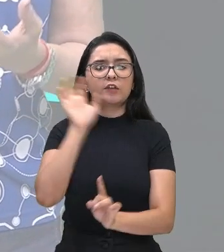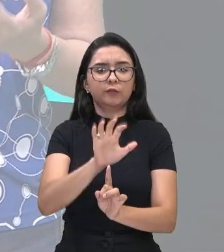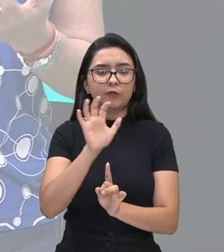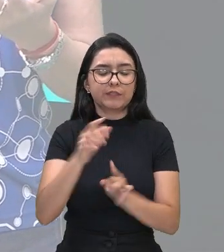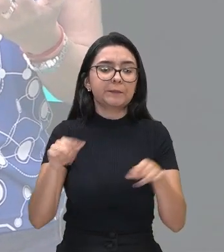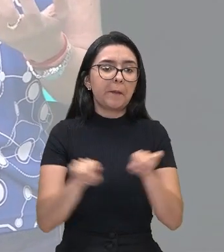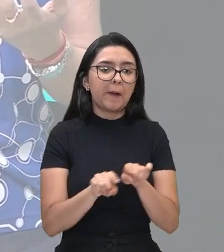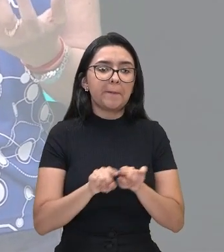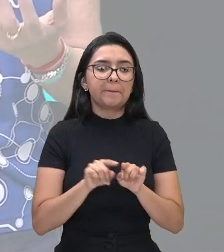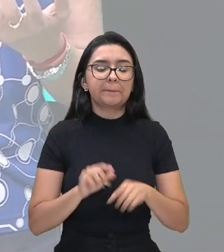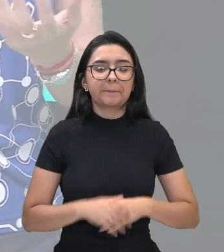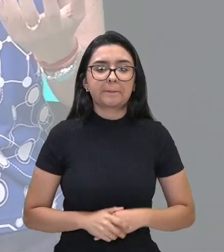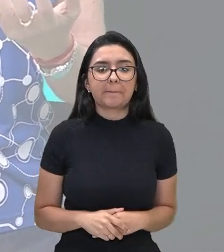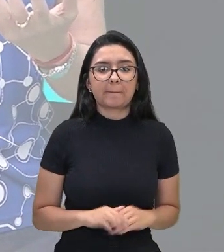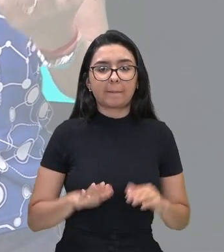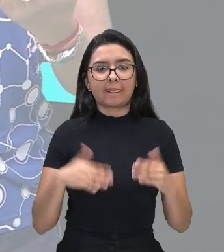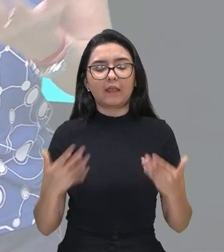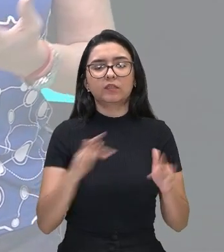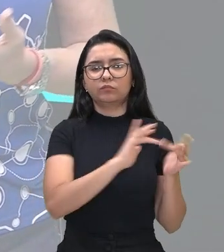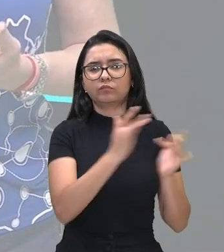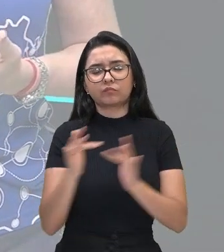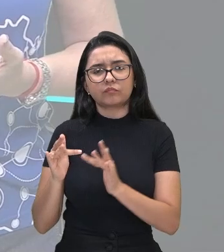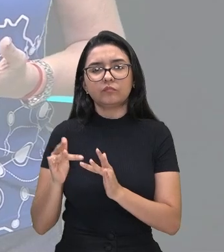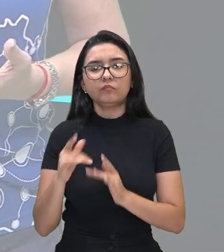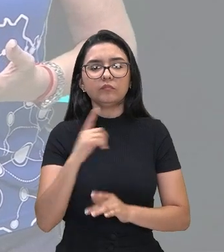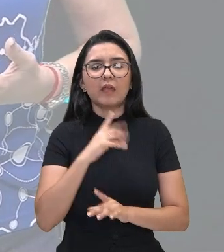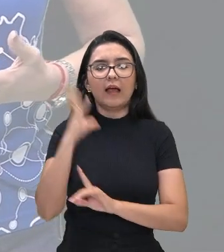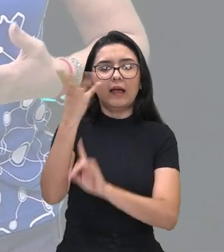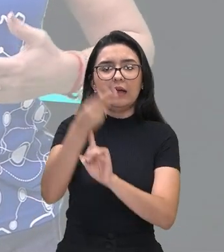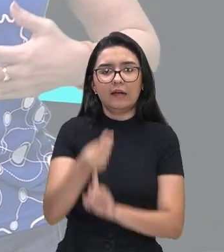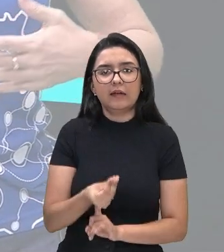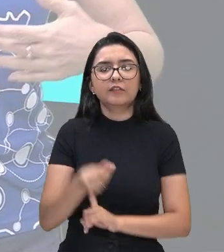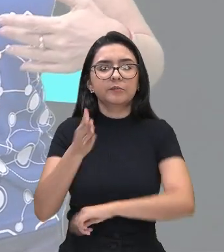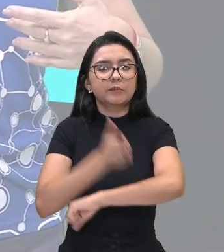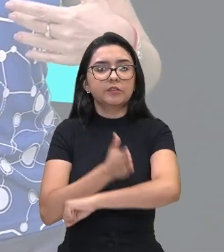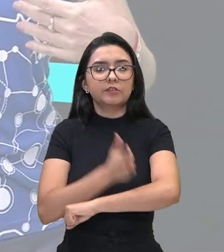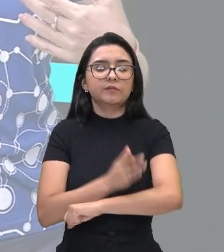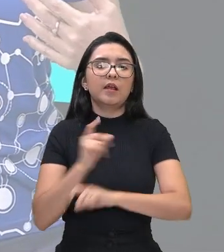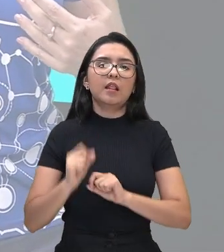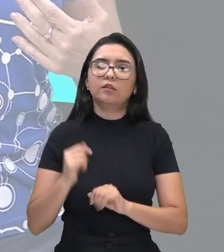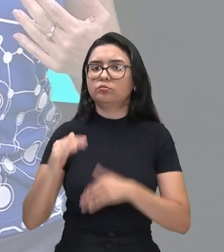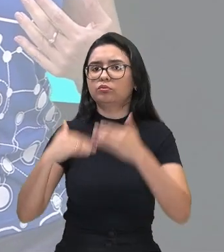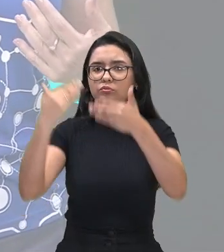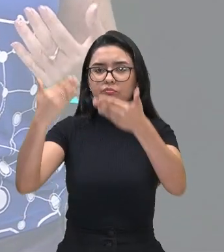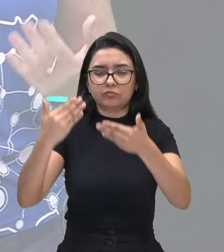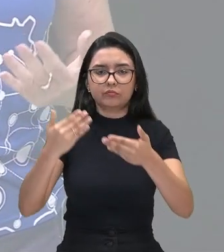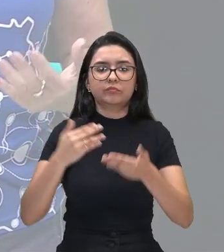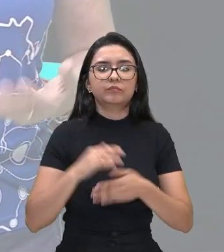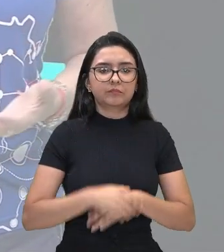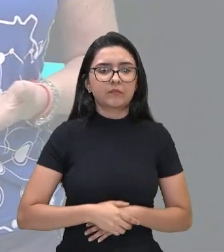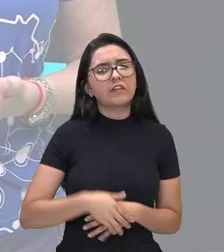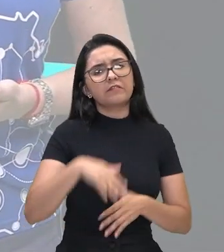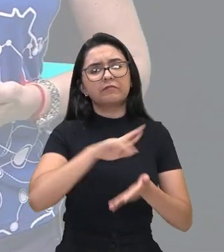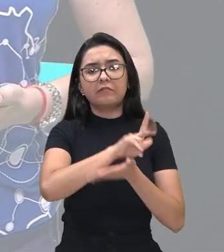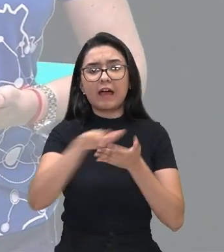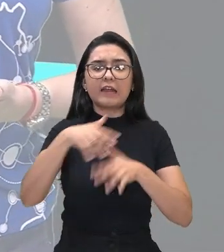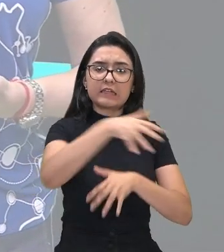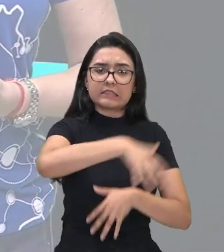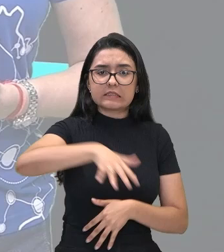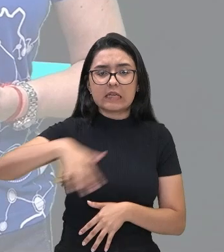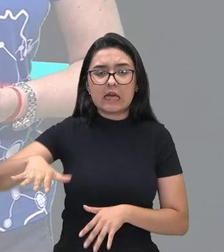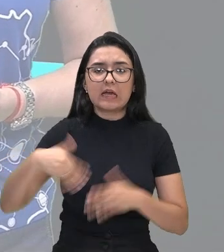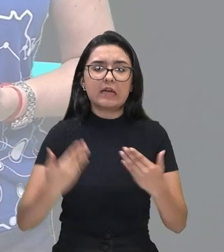também, nesse contexto, a arte medieval ela se desenvolveu em diversos campos, como